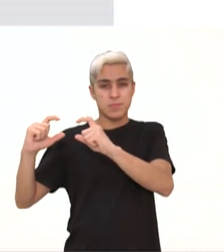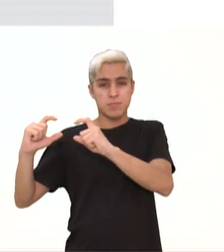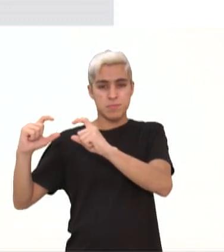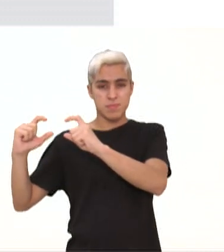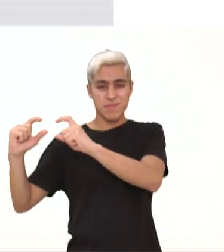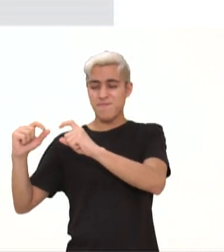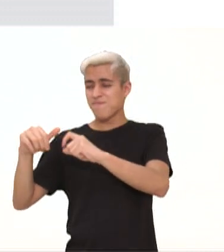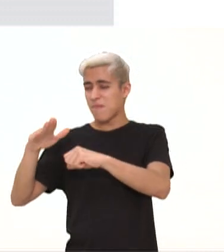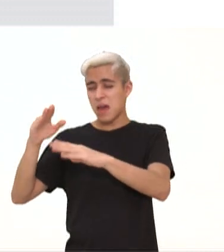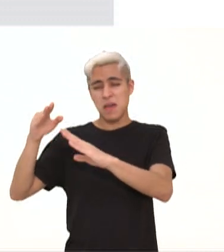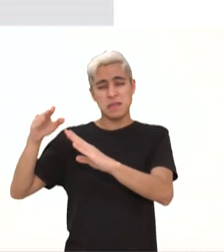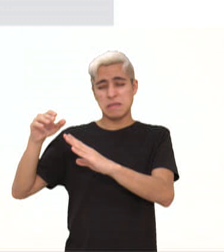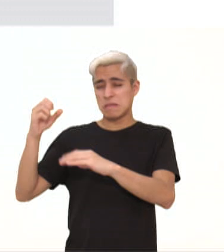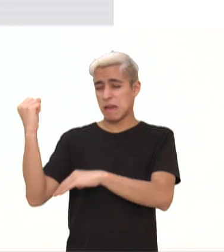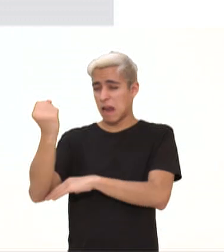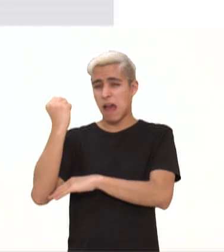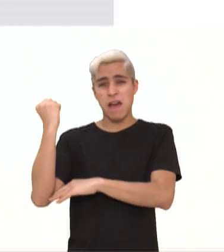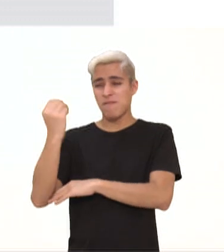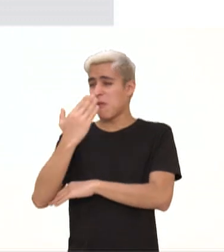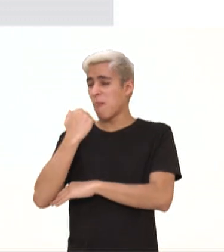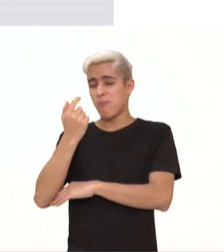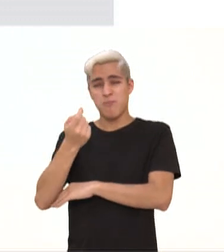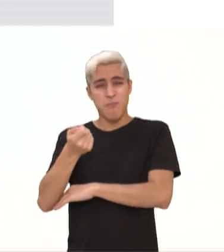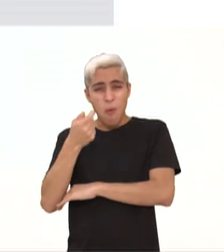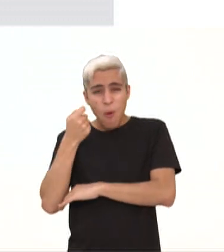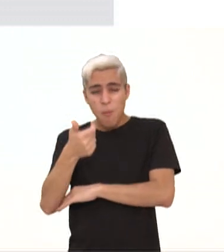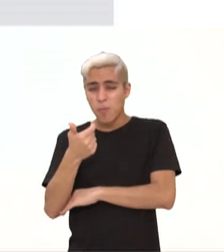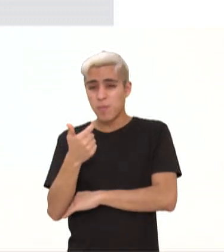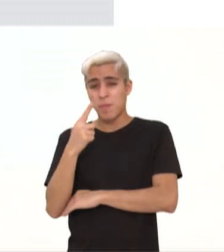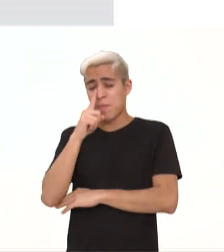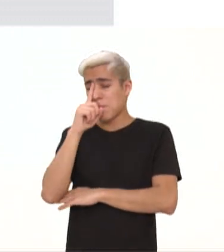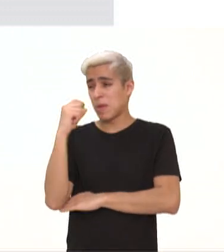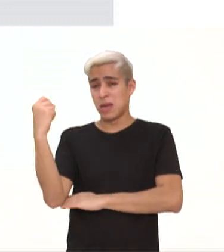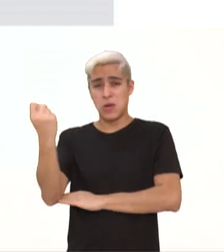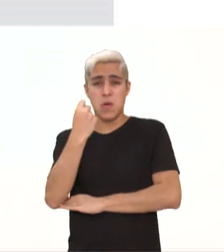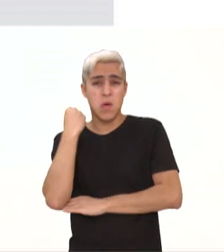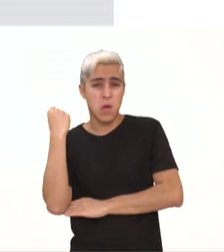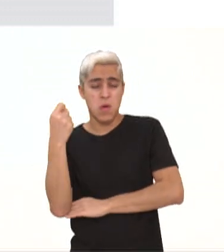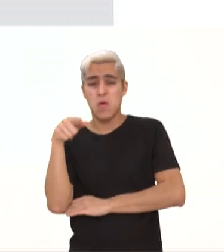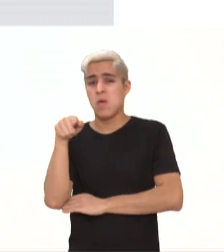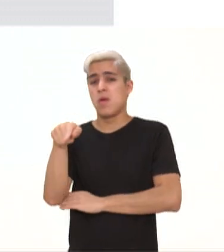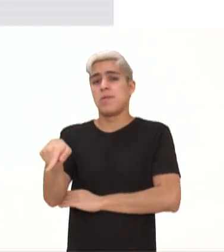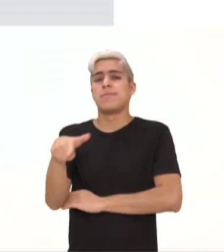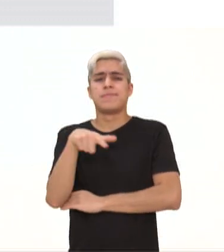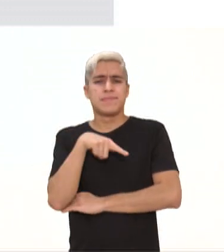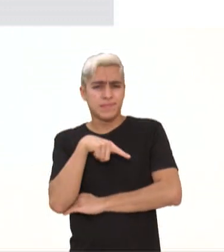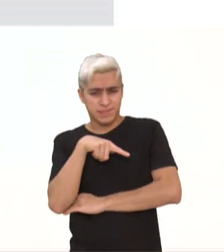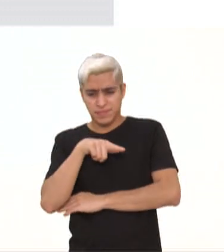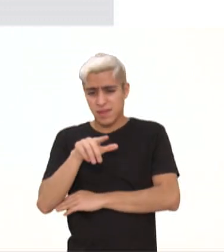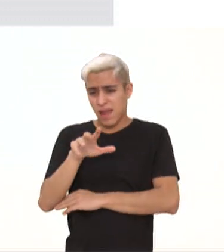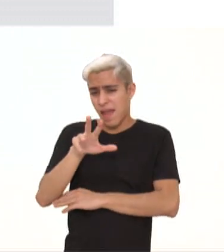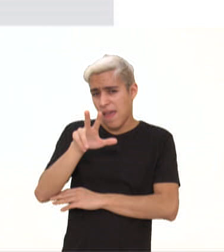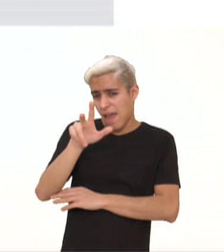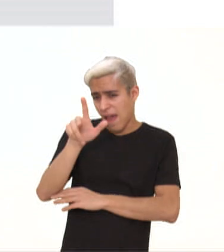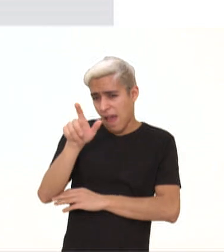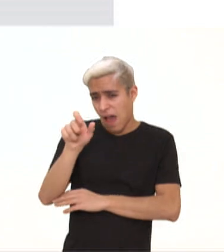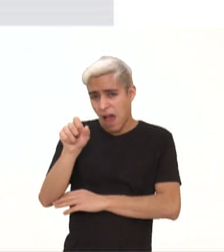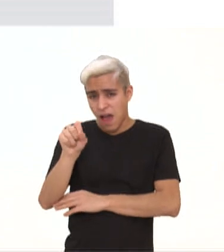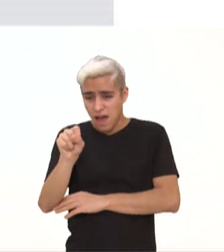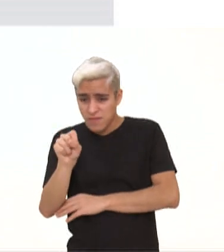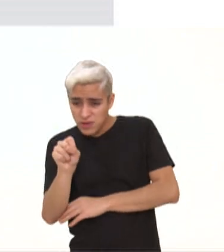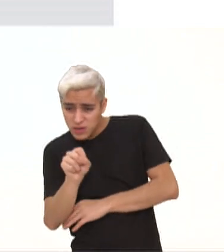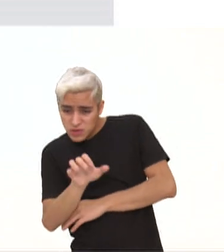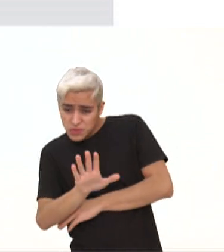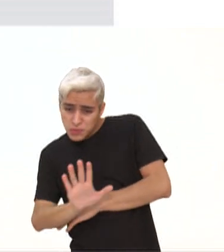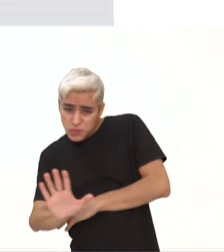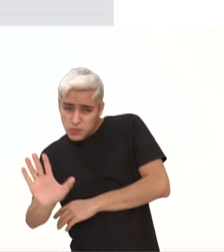de maior precariedade de acesso aos alimentos, né? Alarmante, grave. Então, nós vamos ter aqui partes da África subsaariana